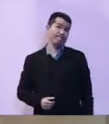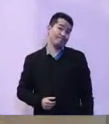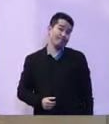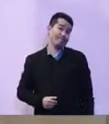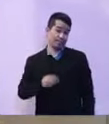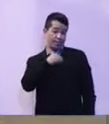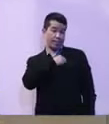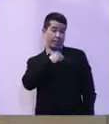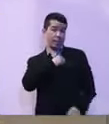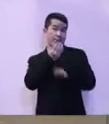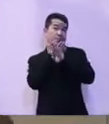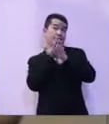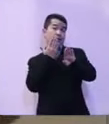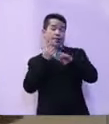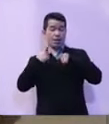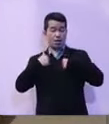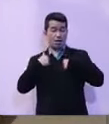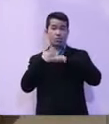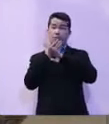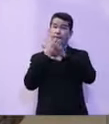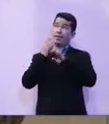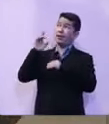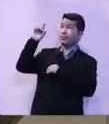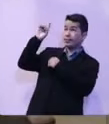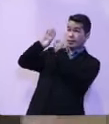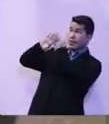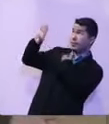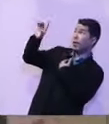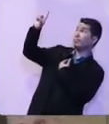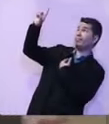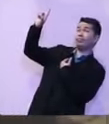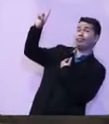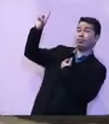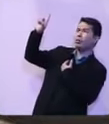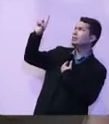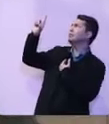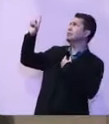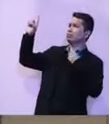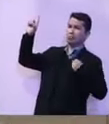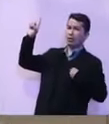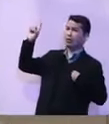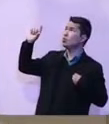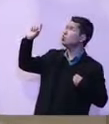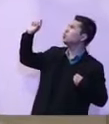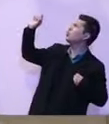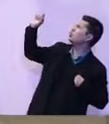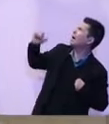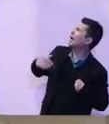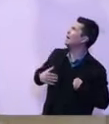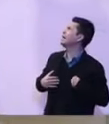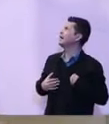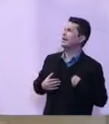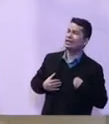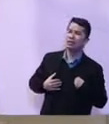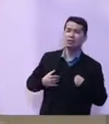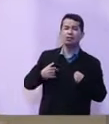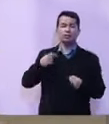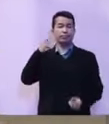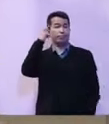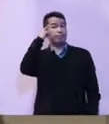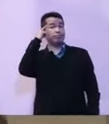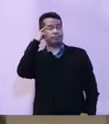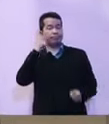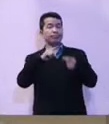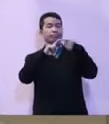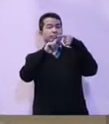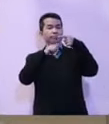fazem separação entre nós e Deus. E se nós não tivermos consciência de que somos pecadores, Deus não pode fazer nada por nós. A segunda